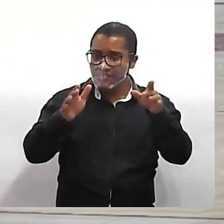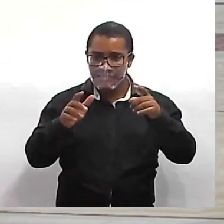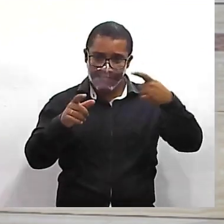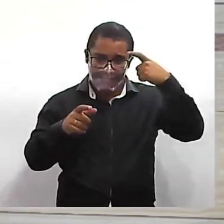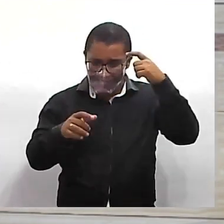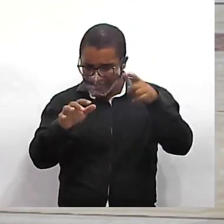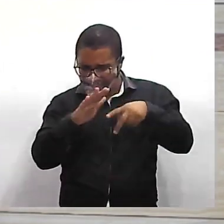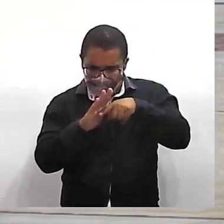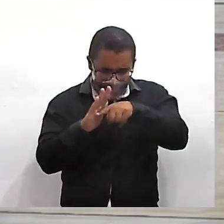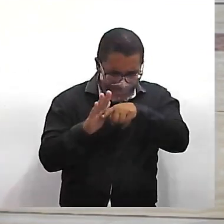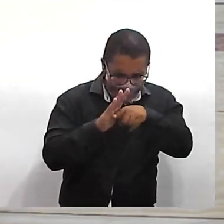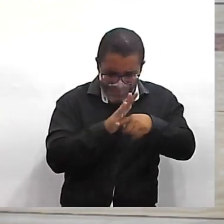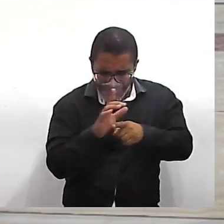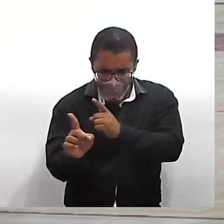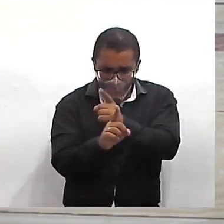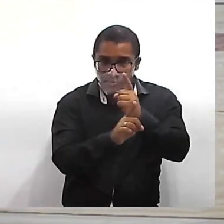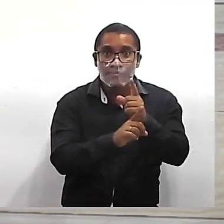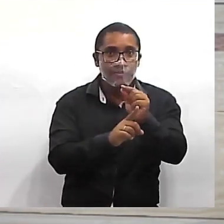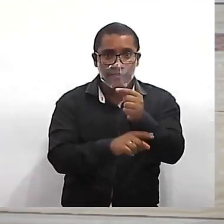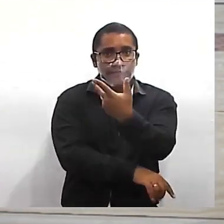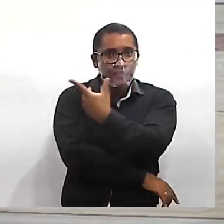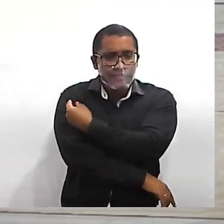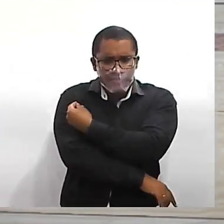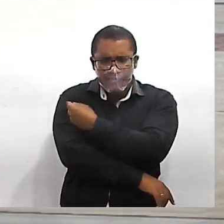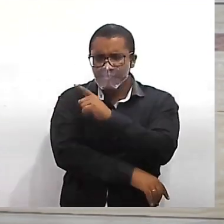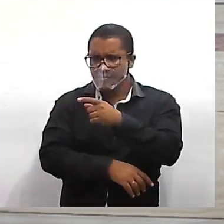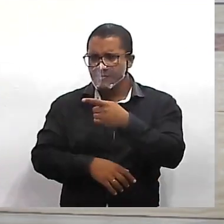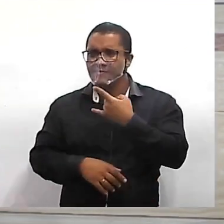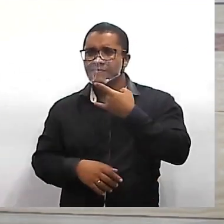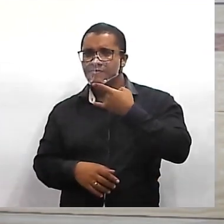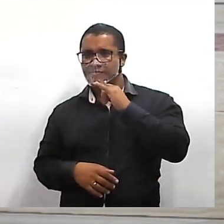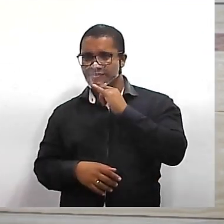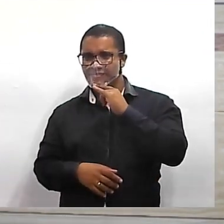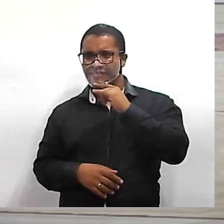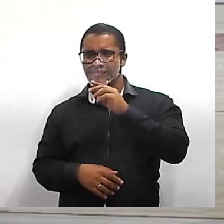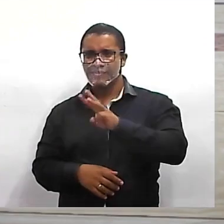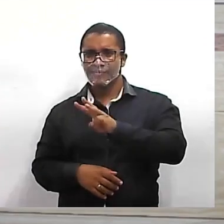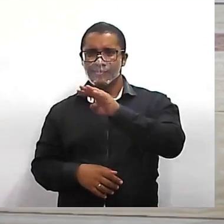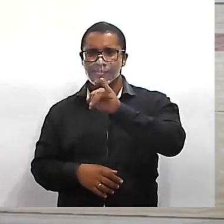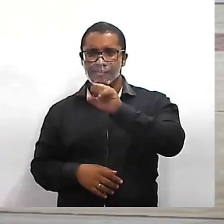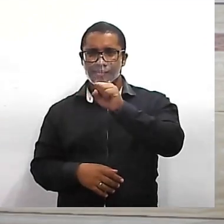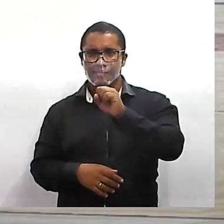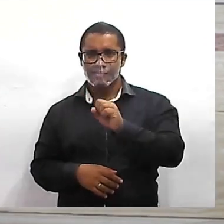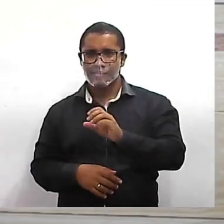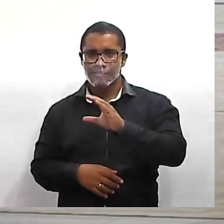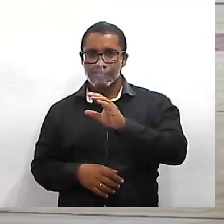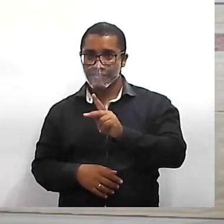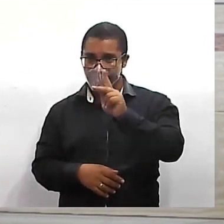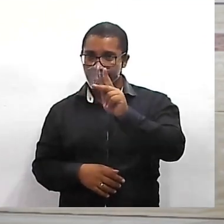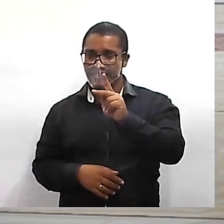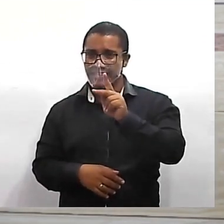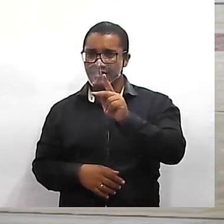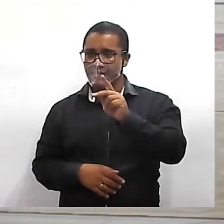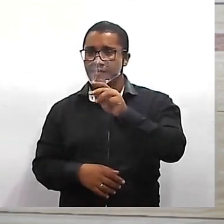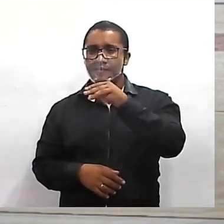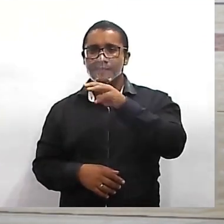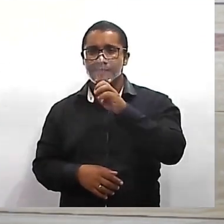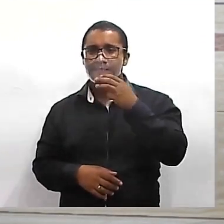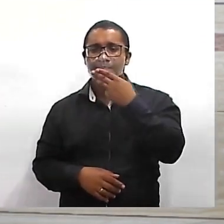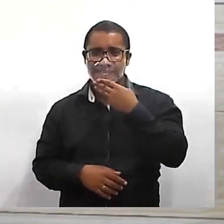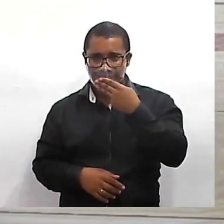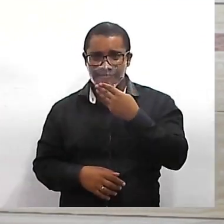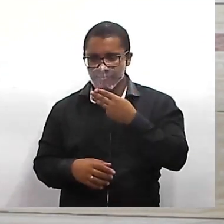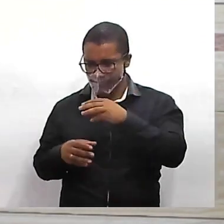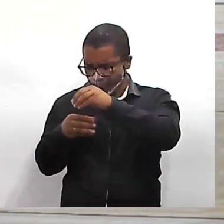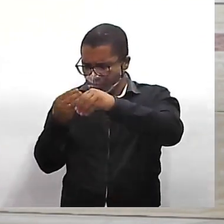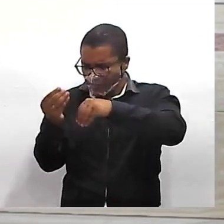uma vacina. Será que o uísque com mel daria jeito nisso tudo? Então, assim, a gente precisa ter o mínimo